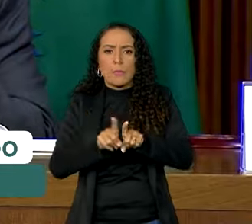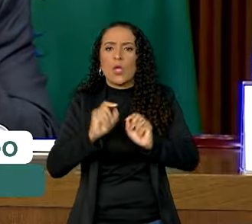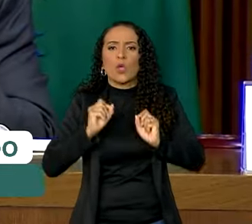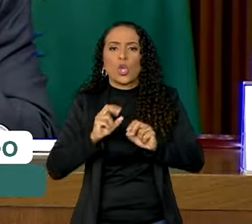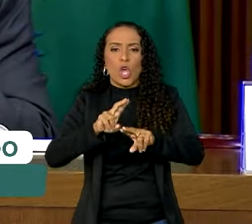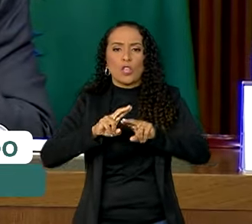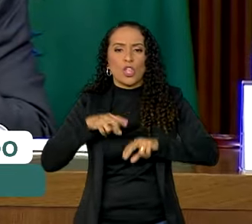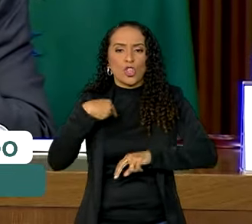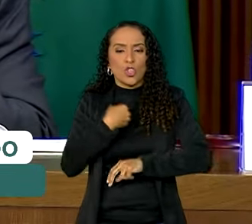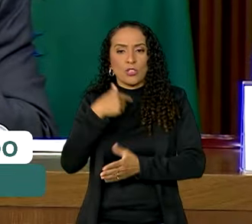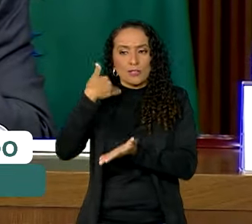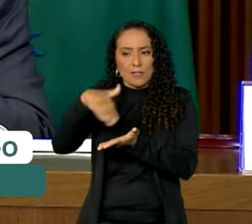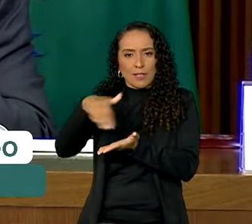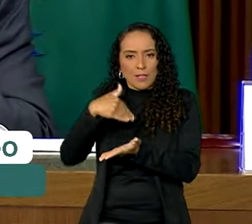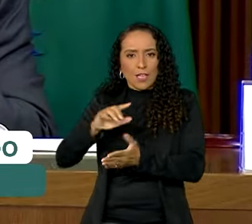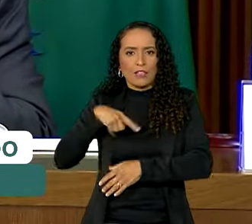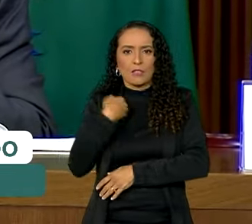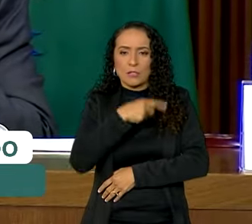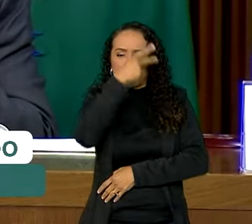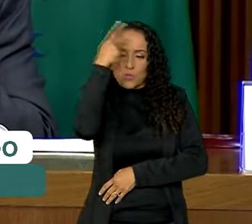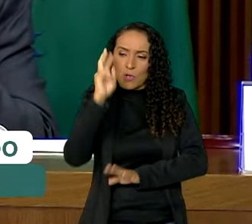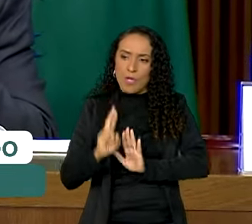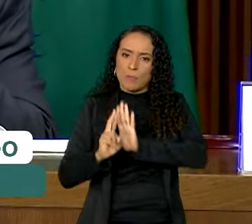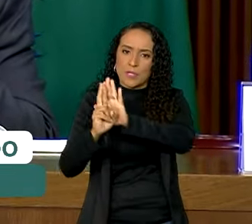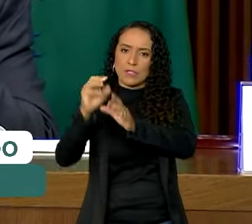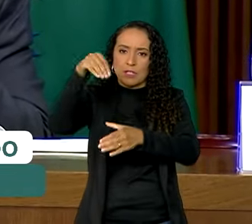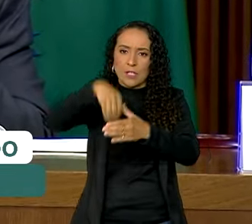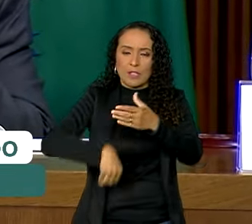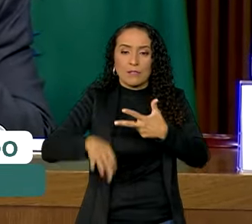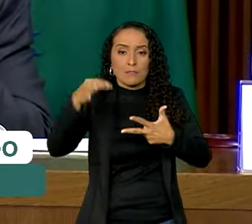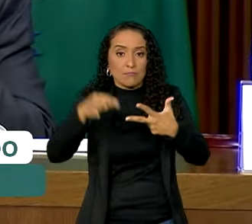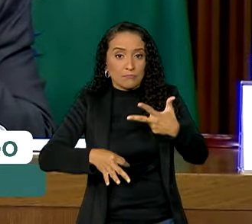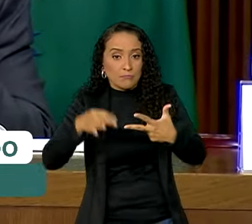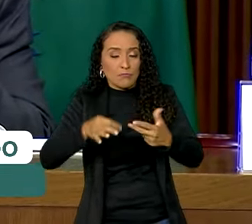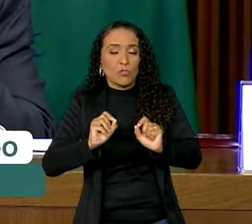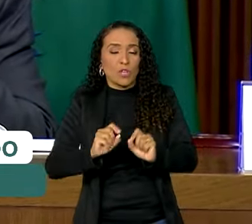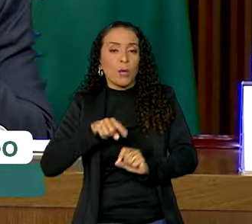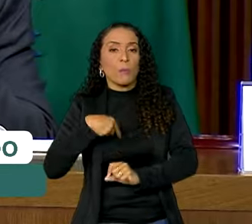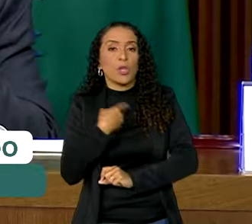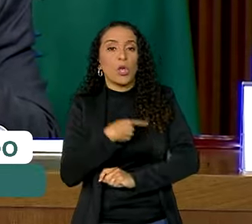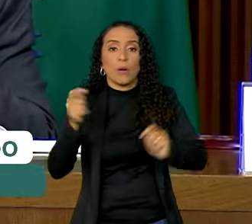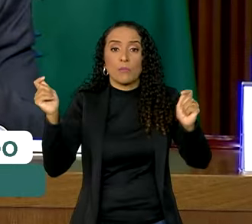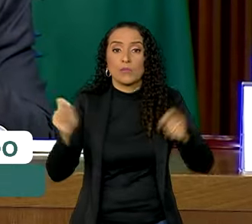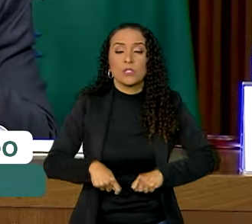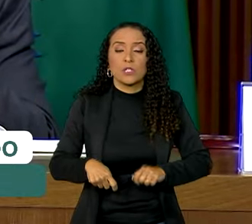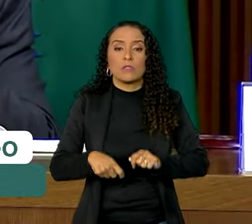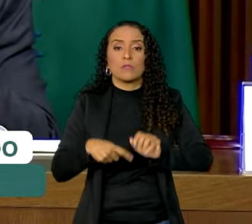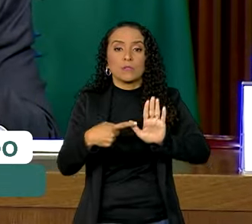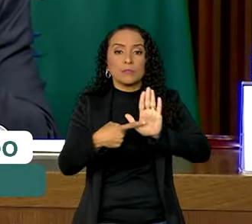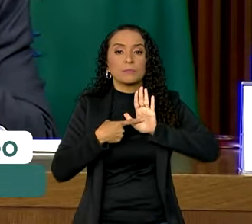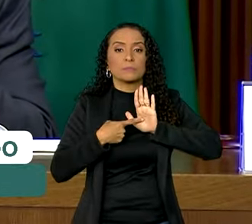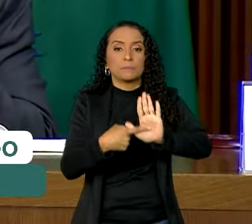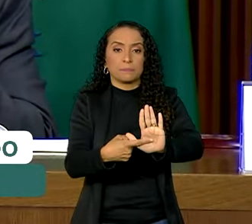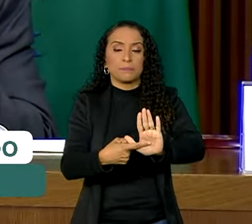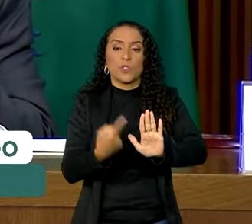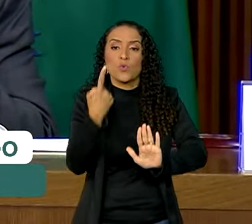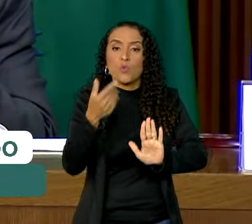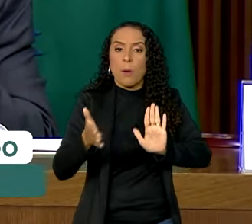nossos secretários, através dos nossos representantes no Poder Judiciário, para que a gente possa apresentar